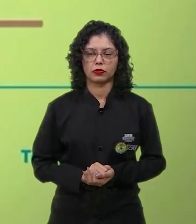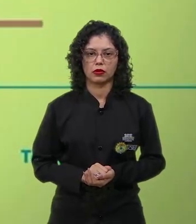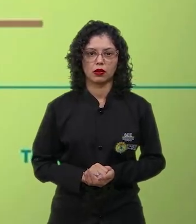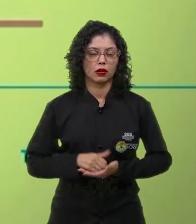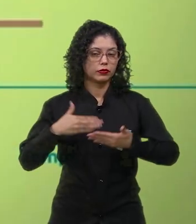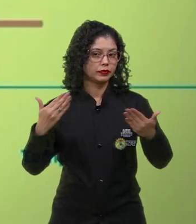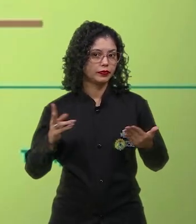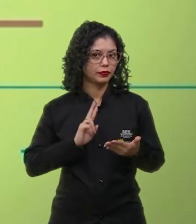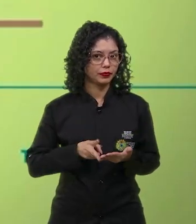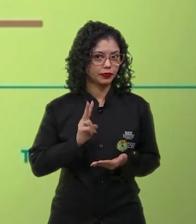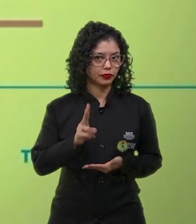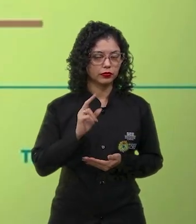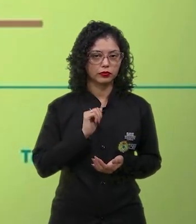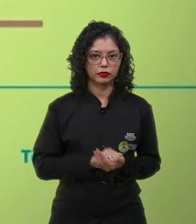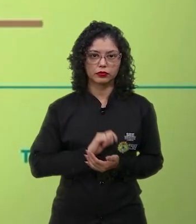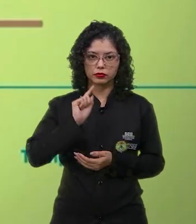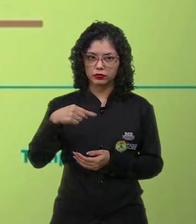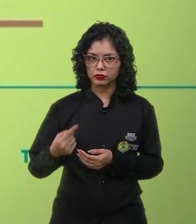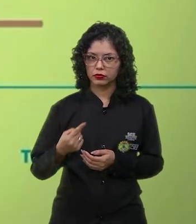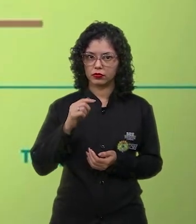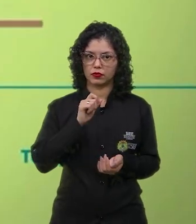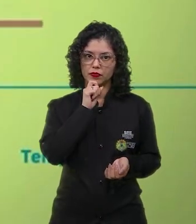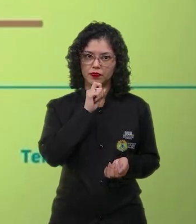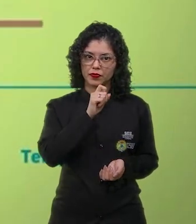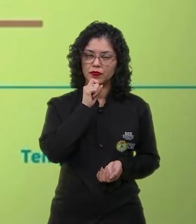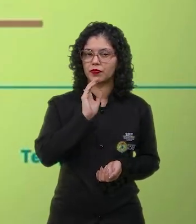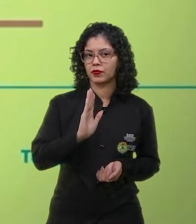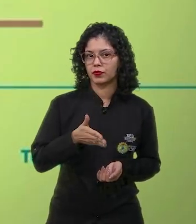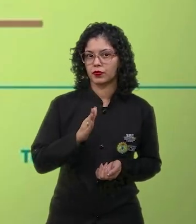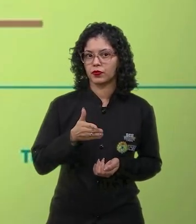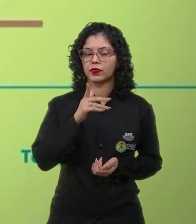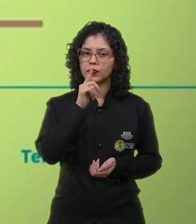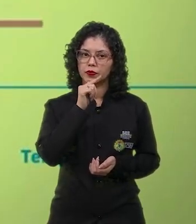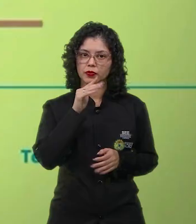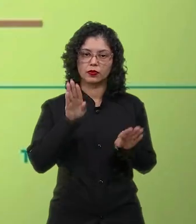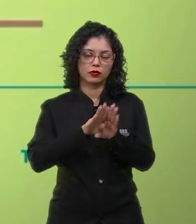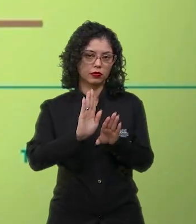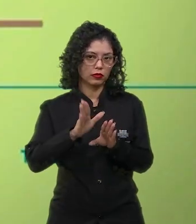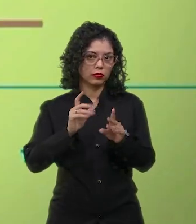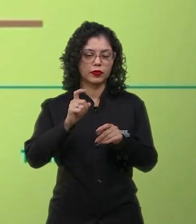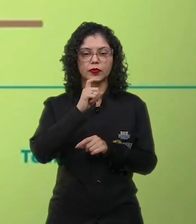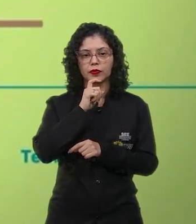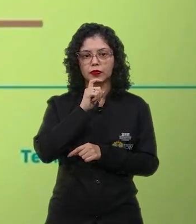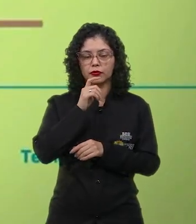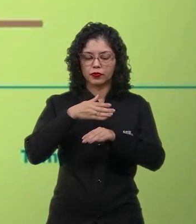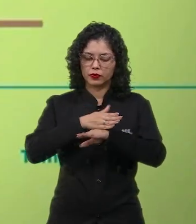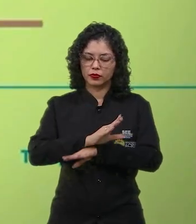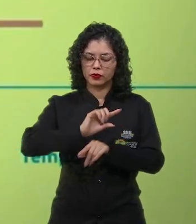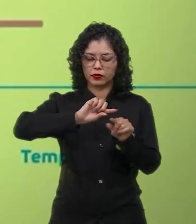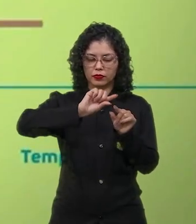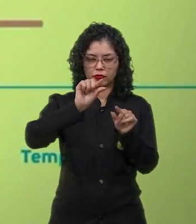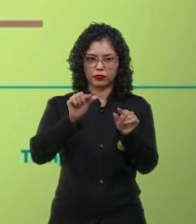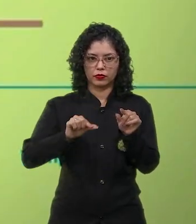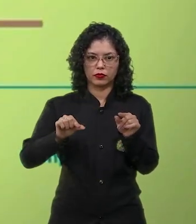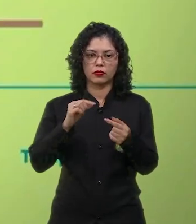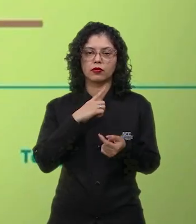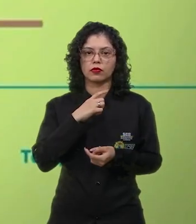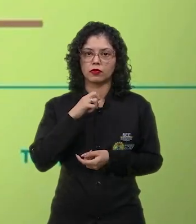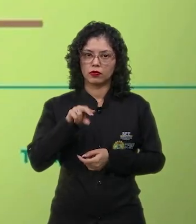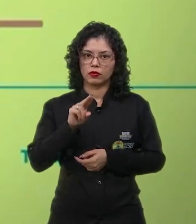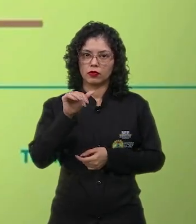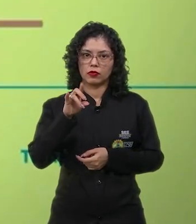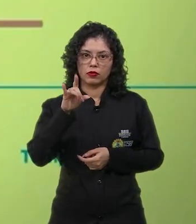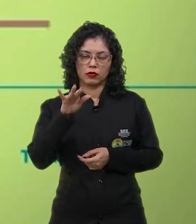Em seguida, o fluido refrigerante, já em estado de líquido subresfriado, passa pelo filtro secador que retém umidade